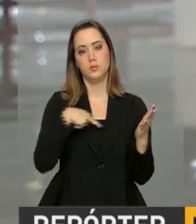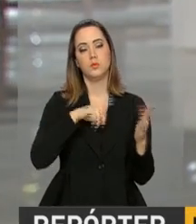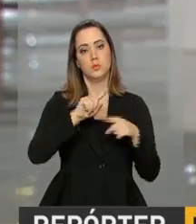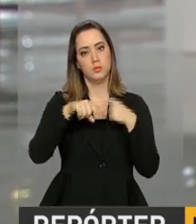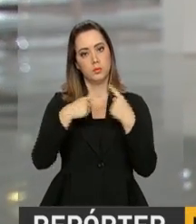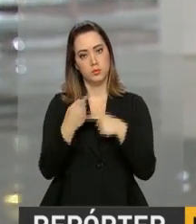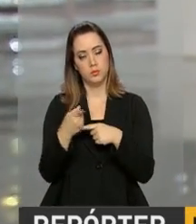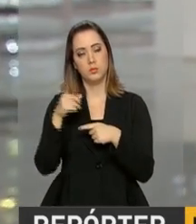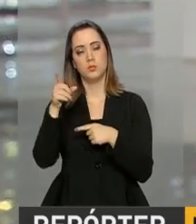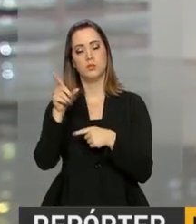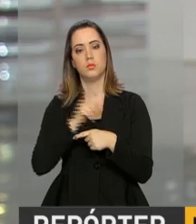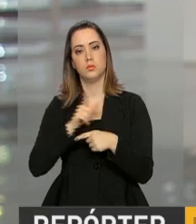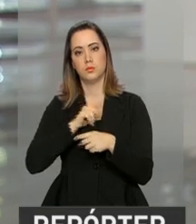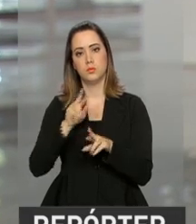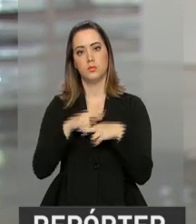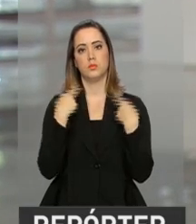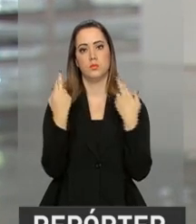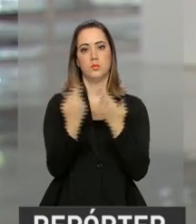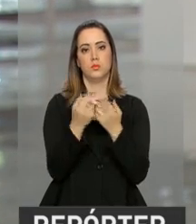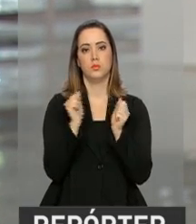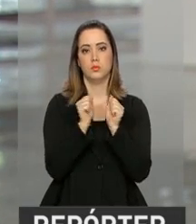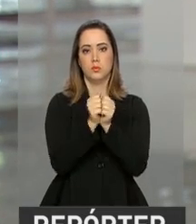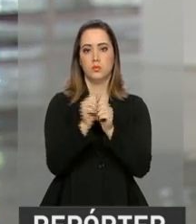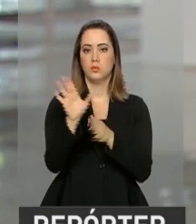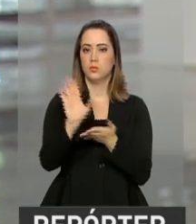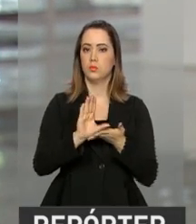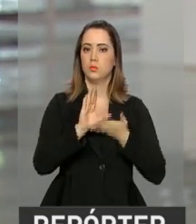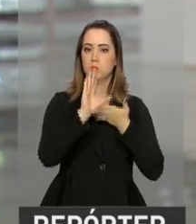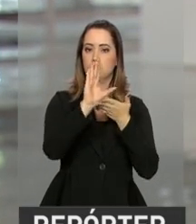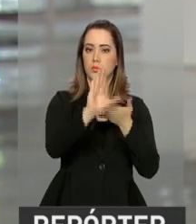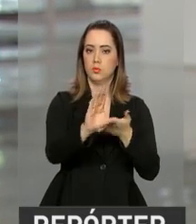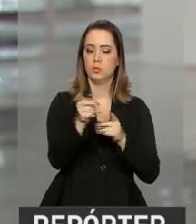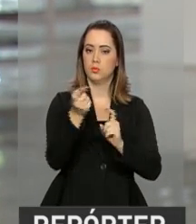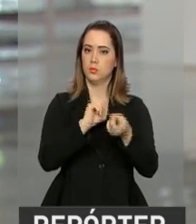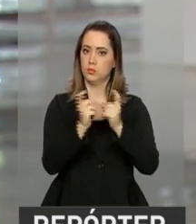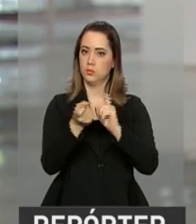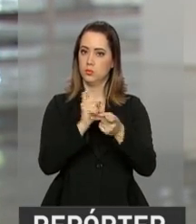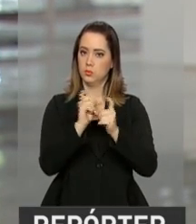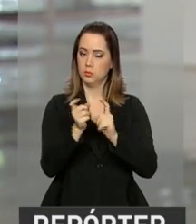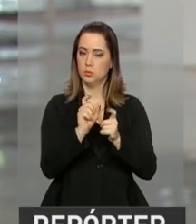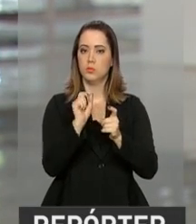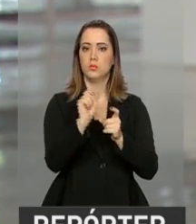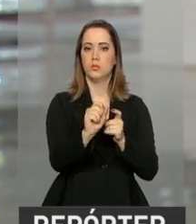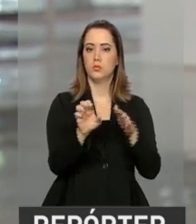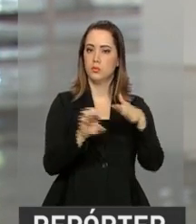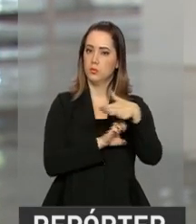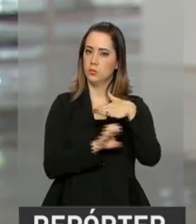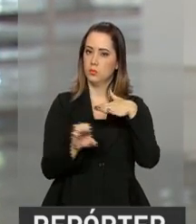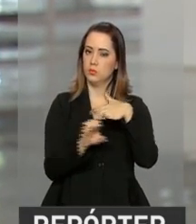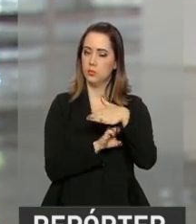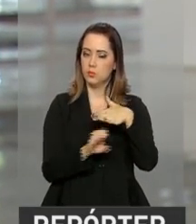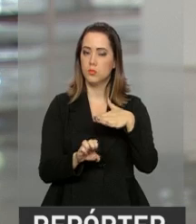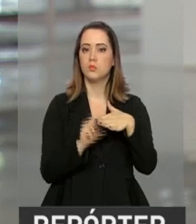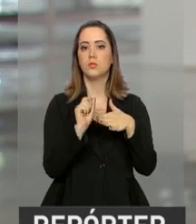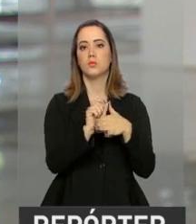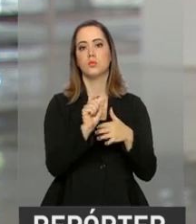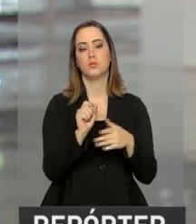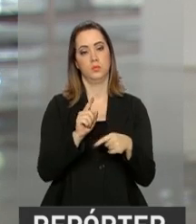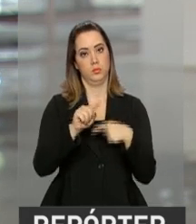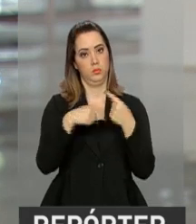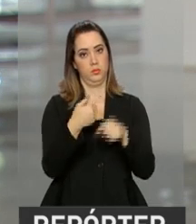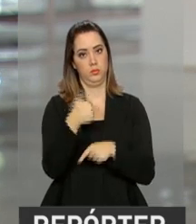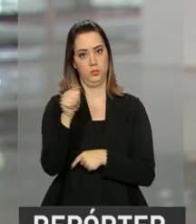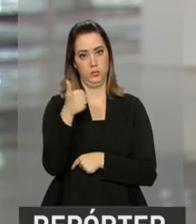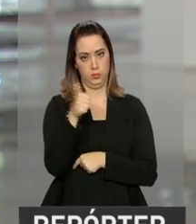pouco ele se reúne com o Presidente do Conselho de administração do grupo guerdan Peter às